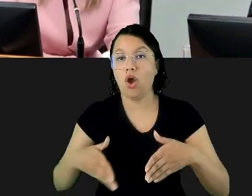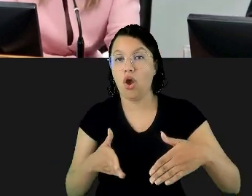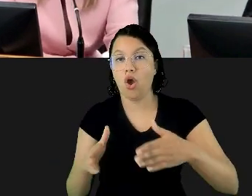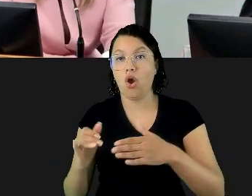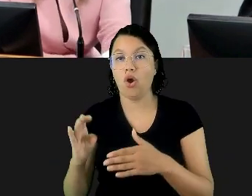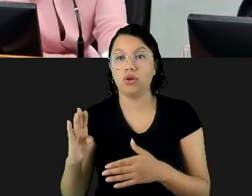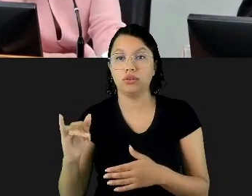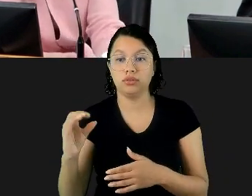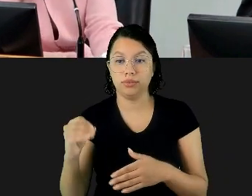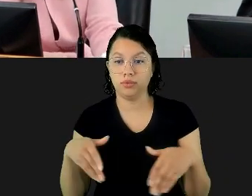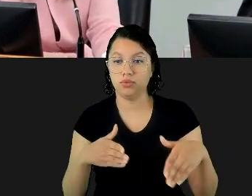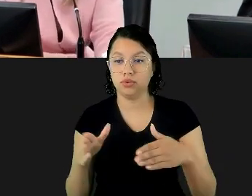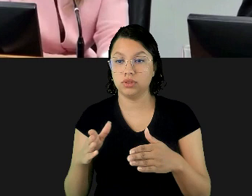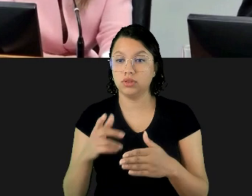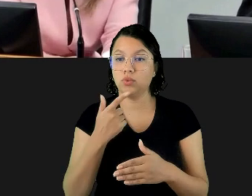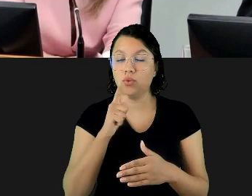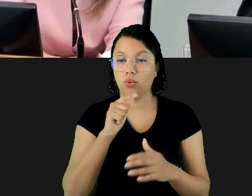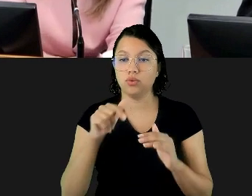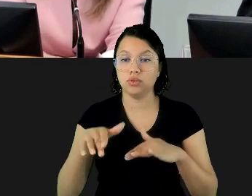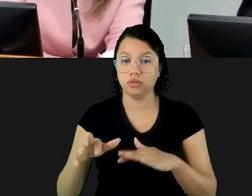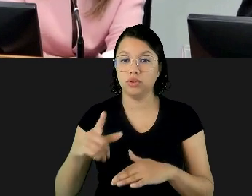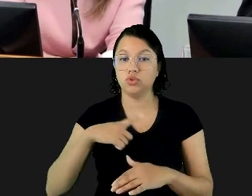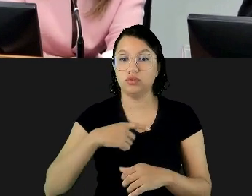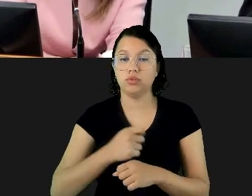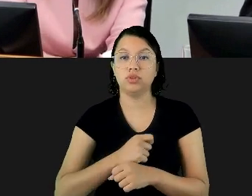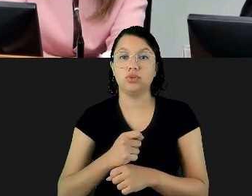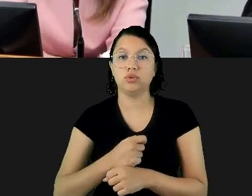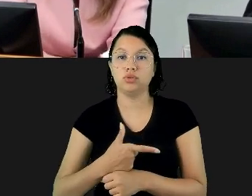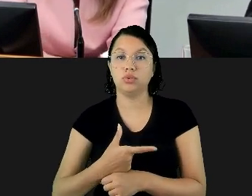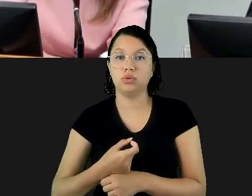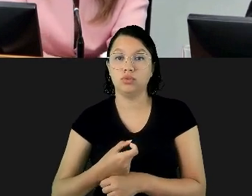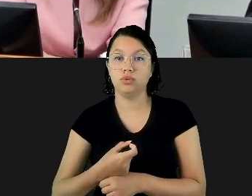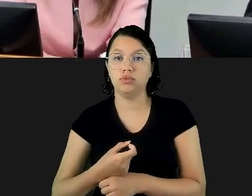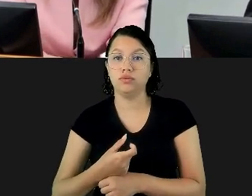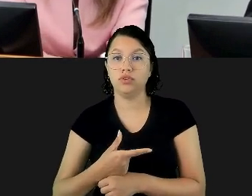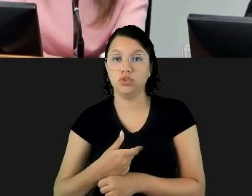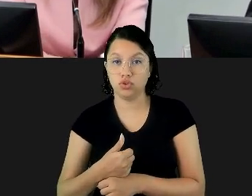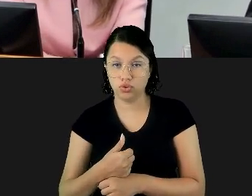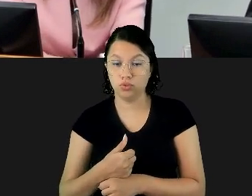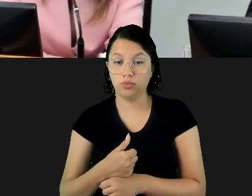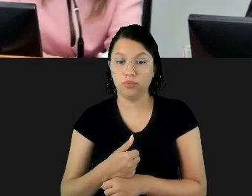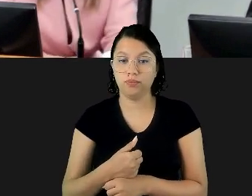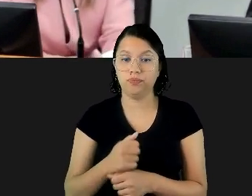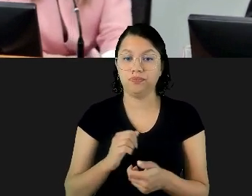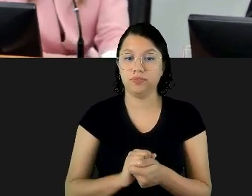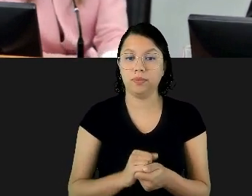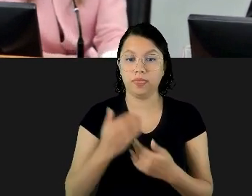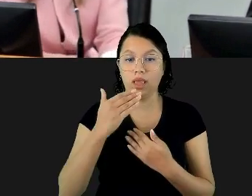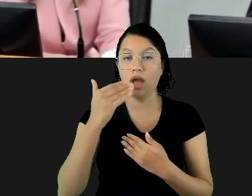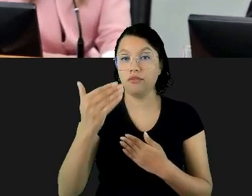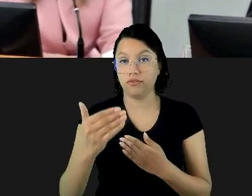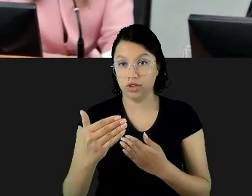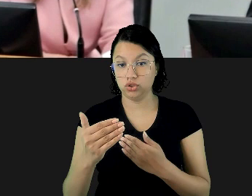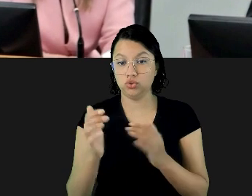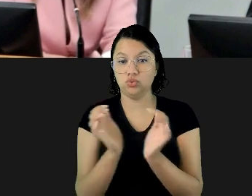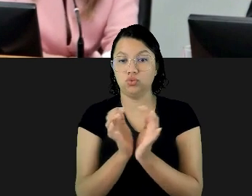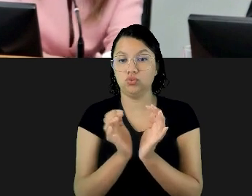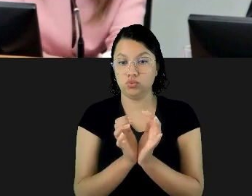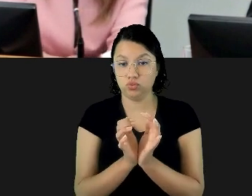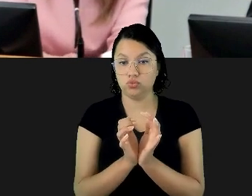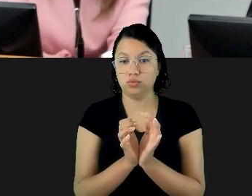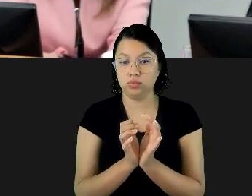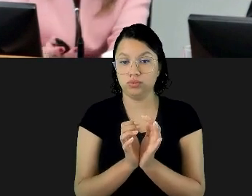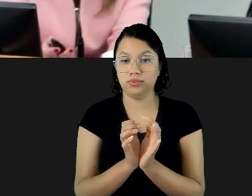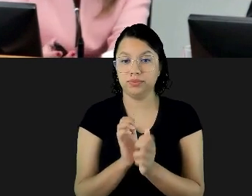Frente Parlamentar Internacional, que o senador nos trouxe da rota, e em 2023 a Frente Parlamentar Estadual, lá na